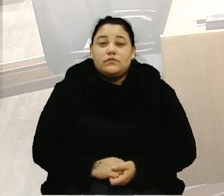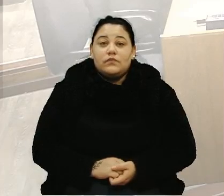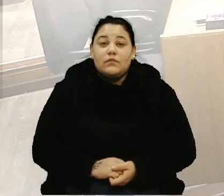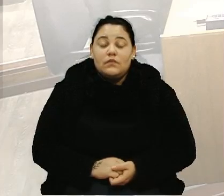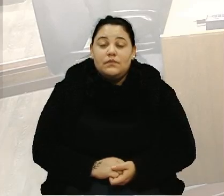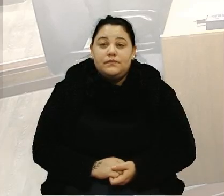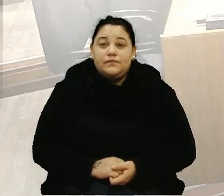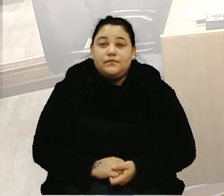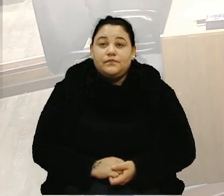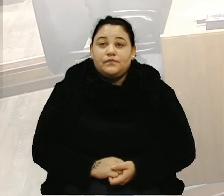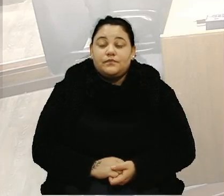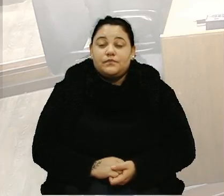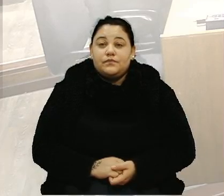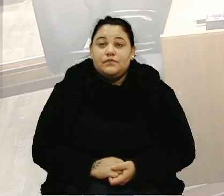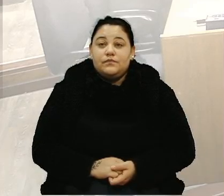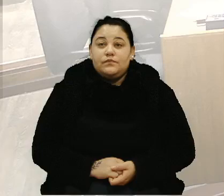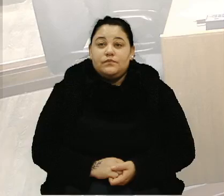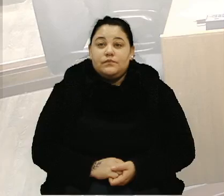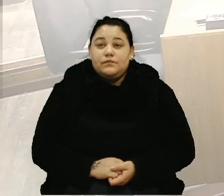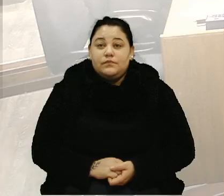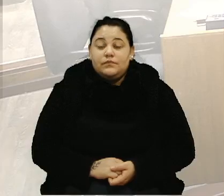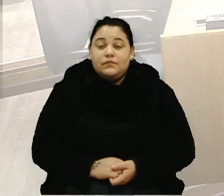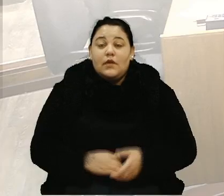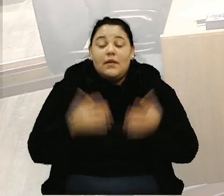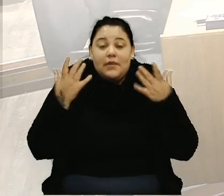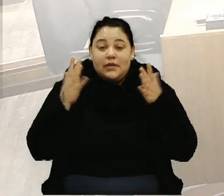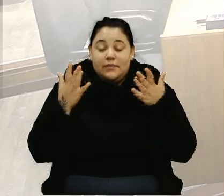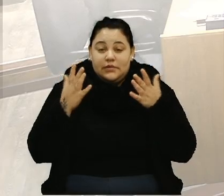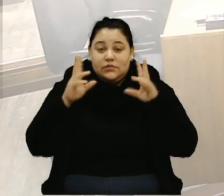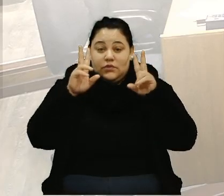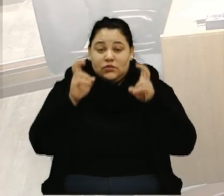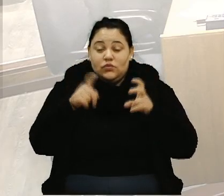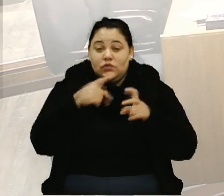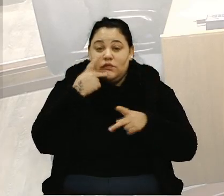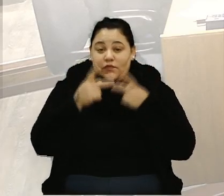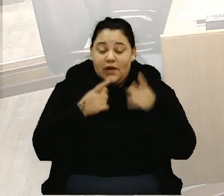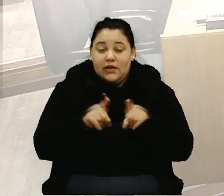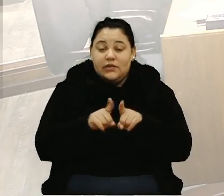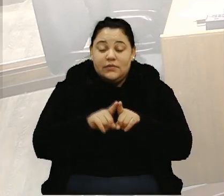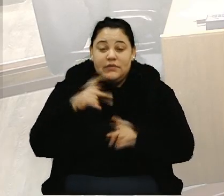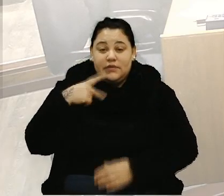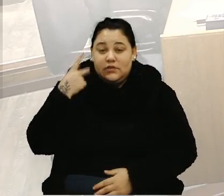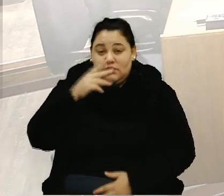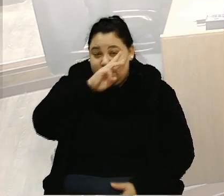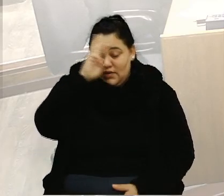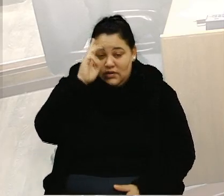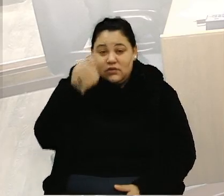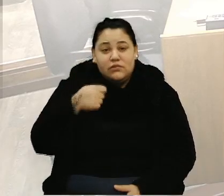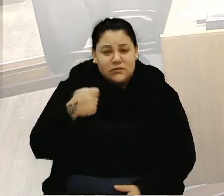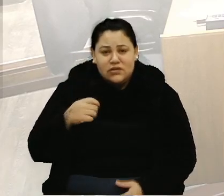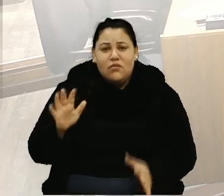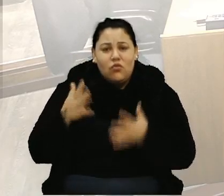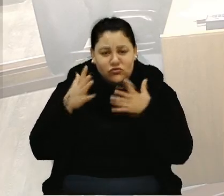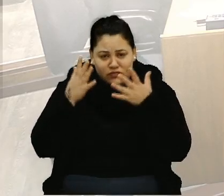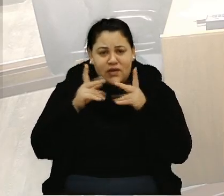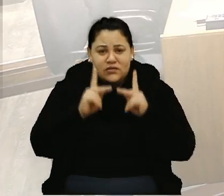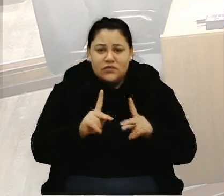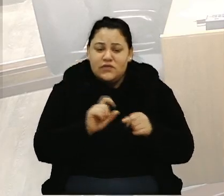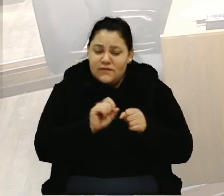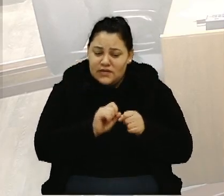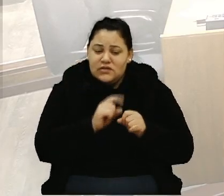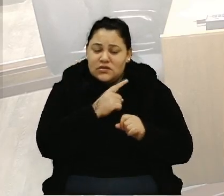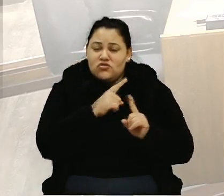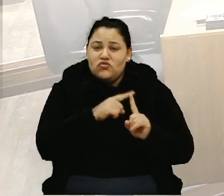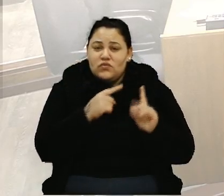Parabéns pelo tema que o senhor traz, vereador Juliano Valim, né? E que bom, nós temos que estimular que as pessoas façam esse tipo de denúncia mesmo, né?